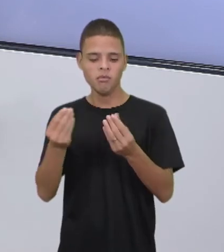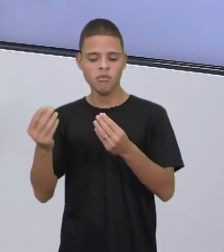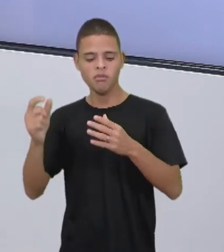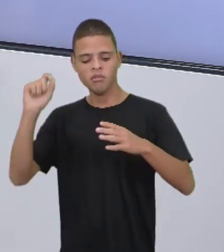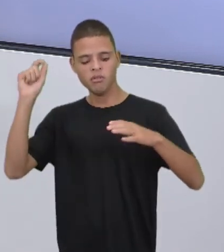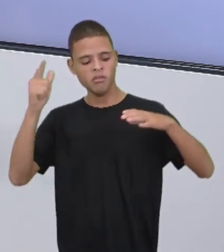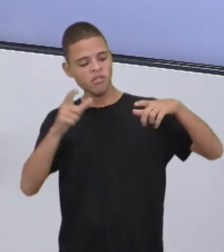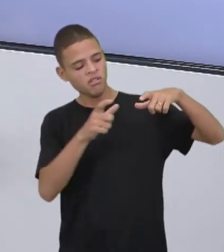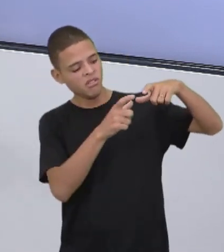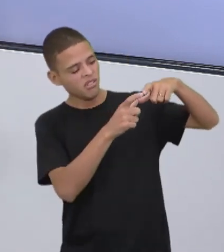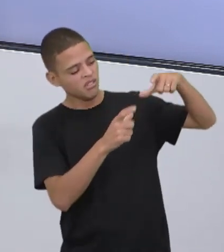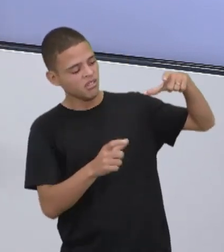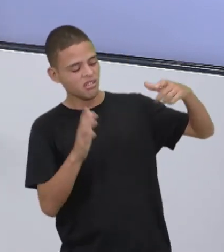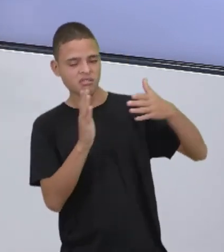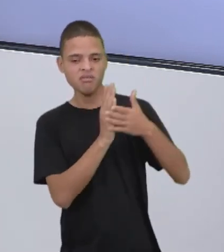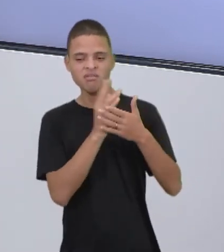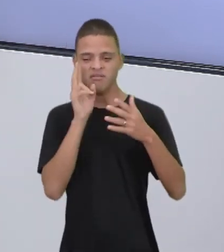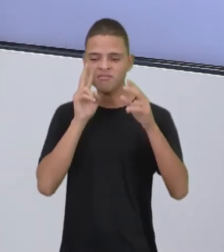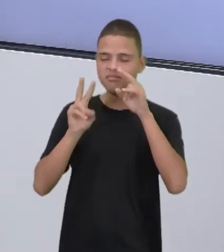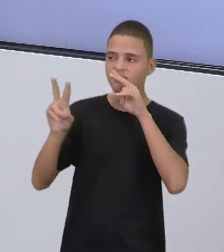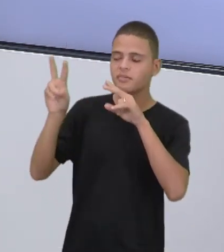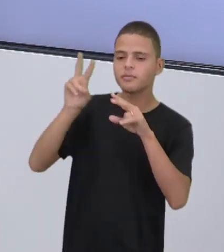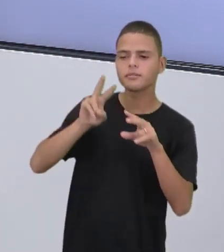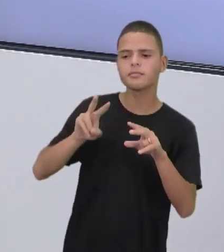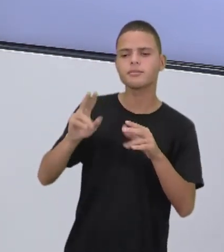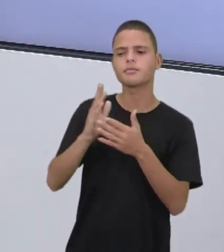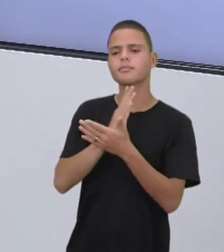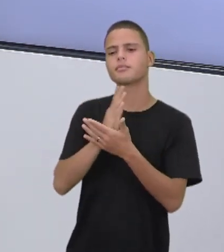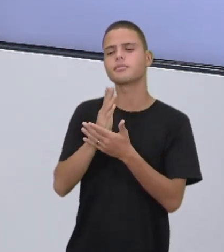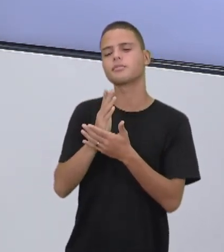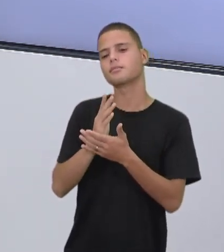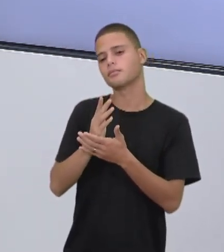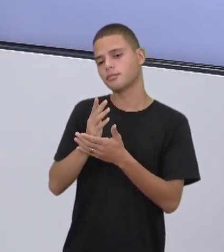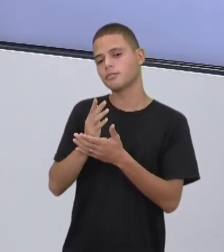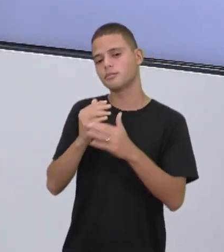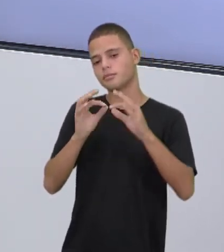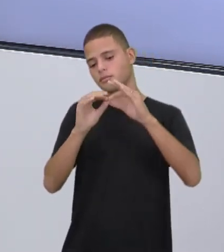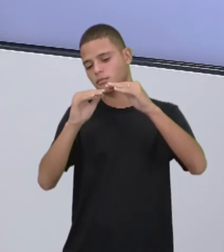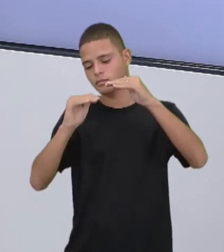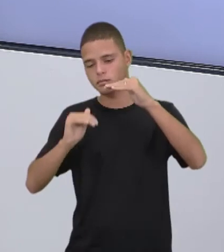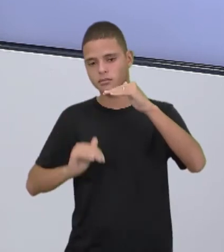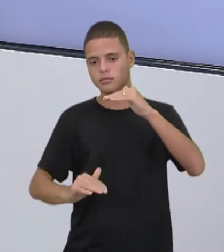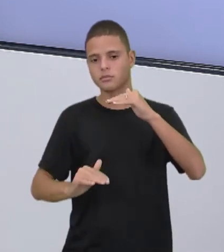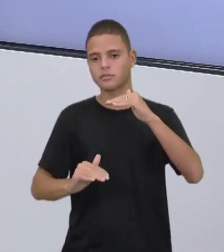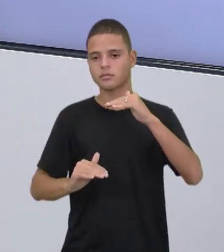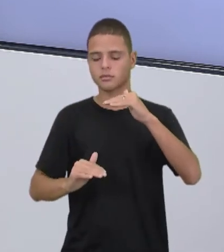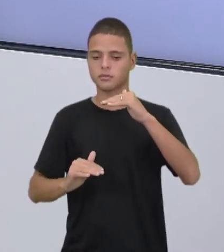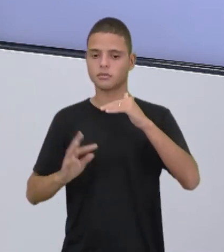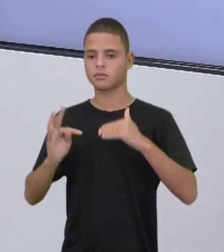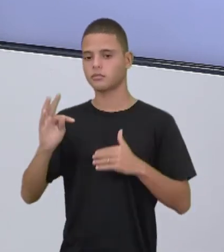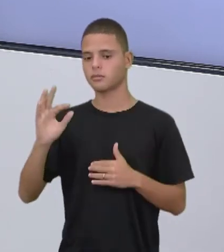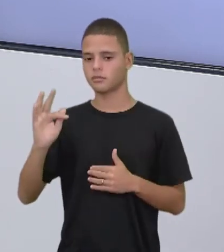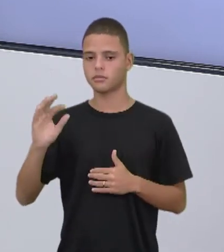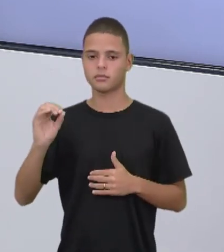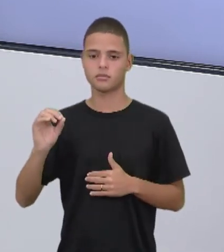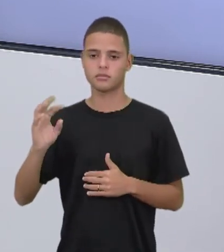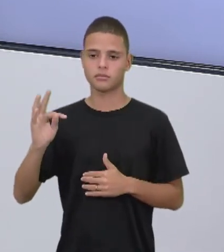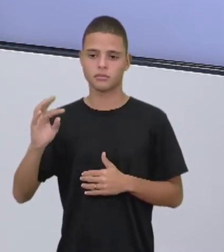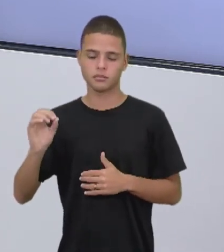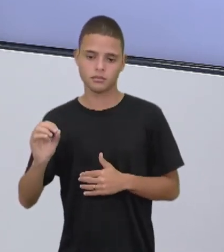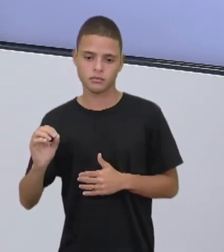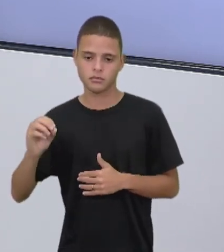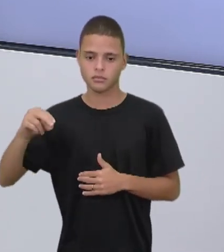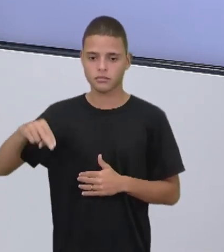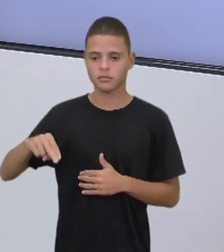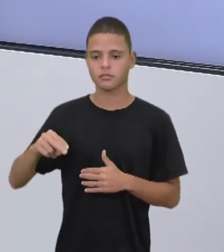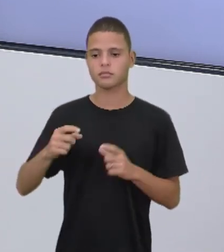luz, algumas a gente enxerga, outras não, mas uma dessas frequências faz o elétron cair daqui dessa camada e voltar para uma anterior. Então,